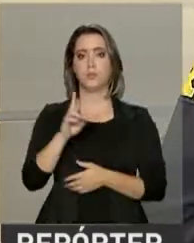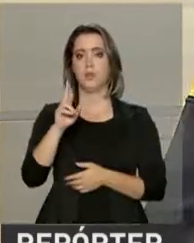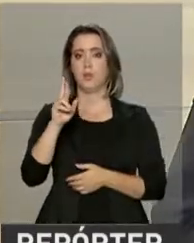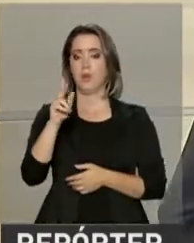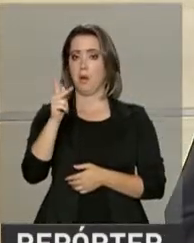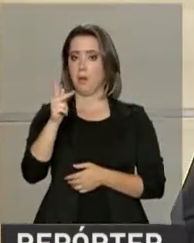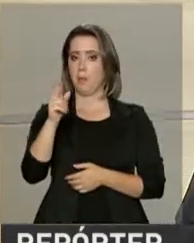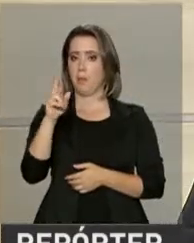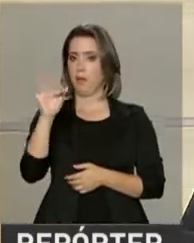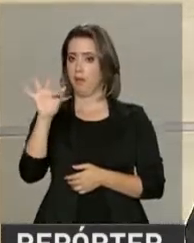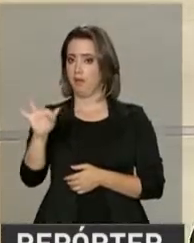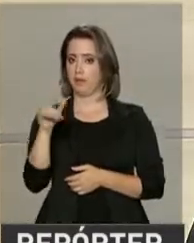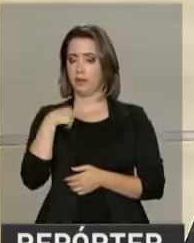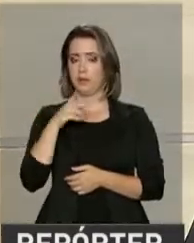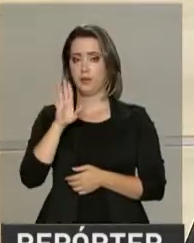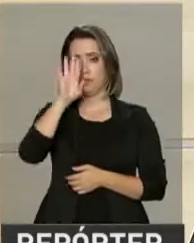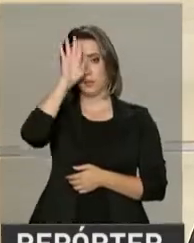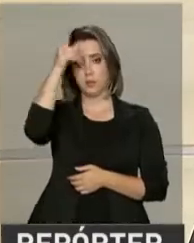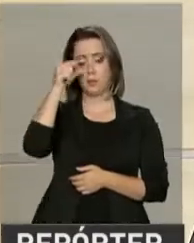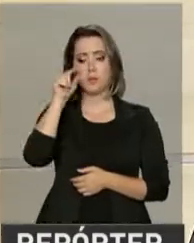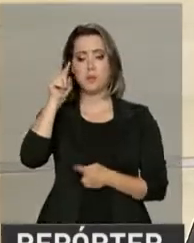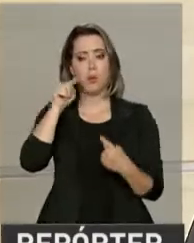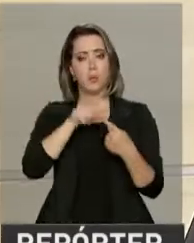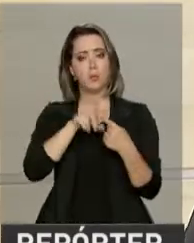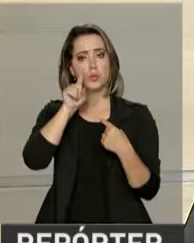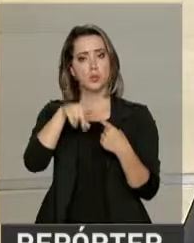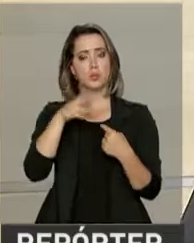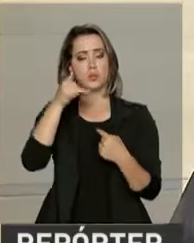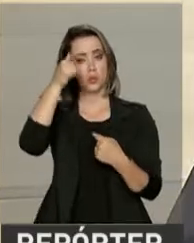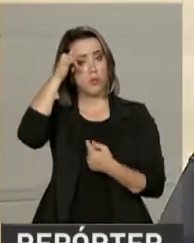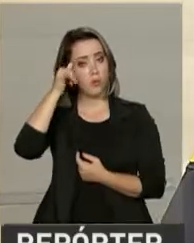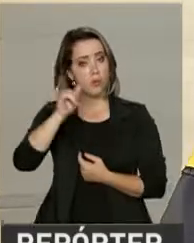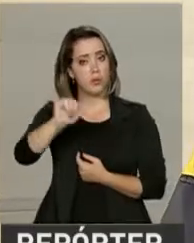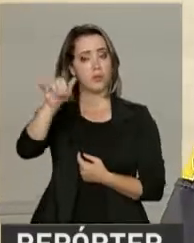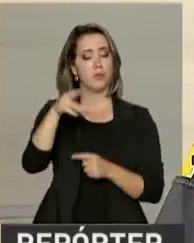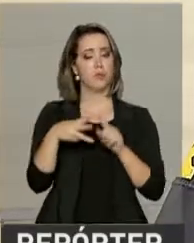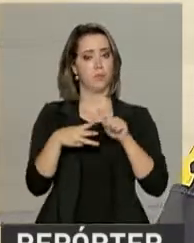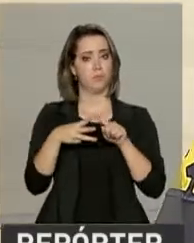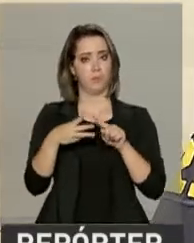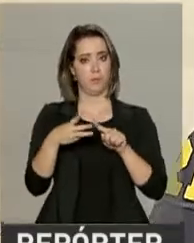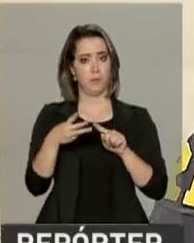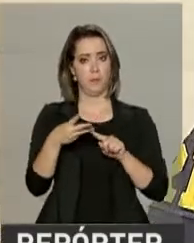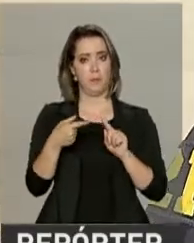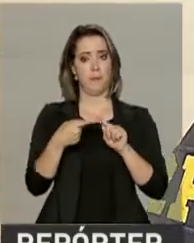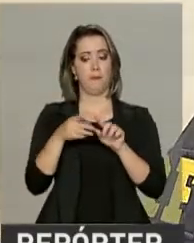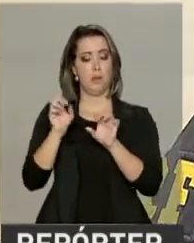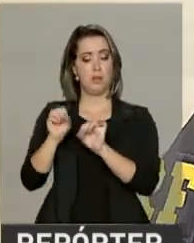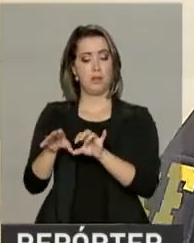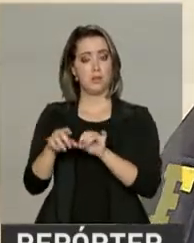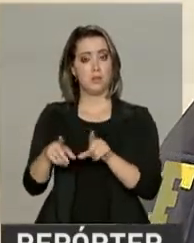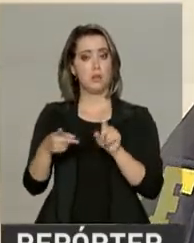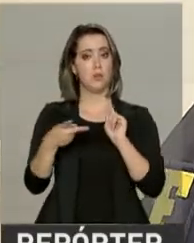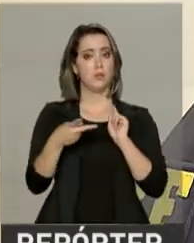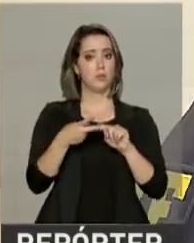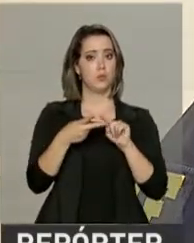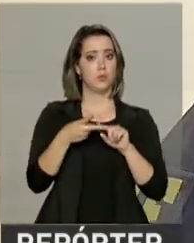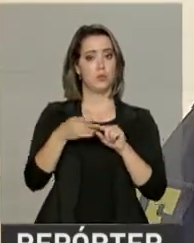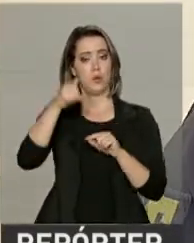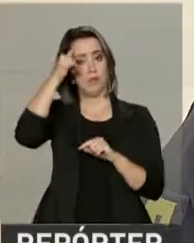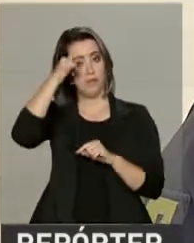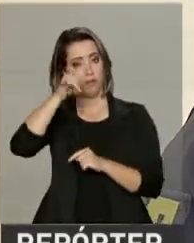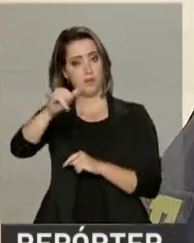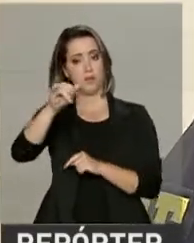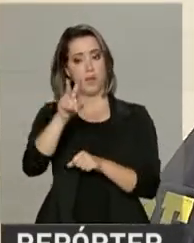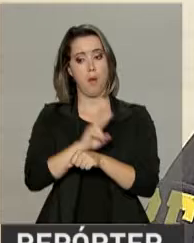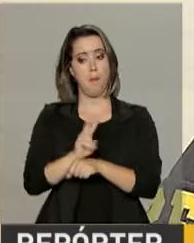priorizar ações preventivas e com foco em três áreas áreas de educação a área de prevenção através do